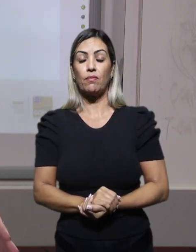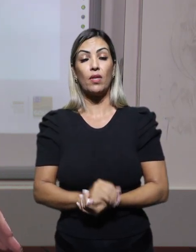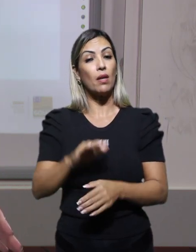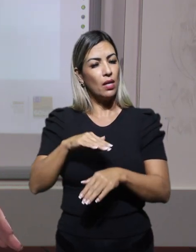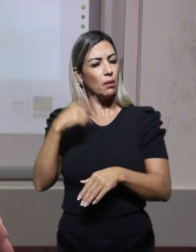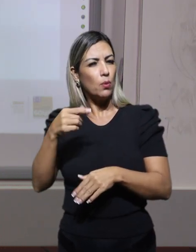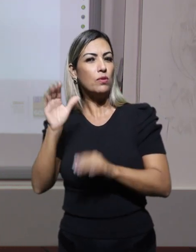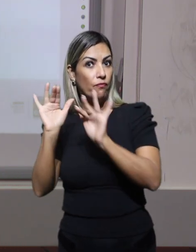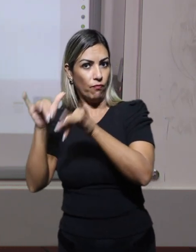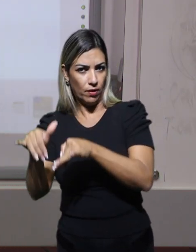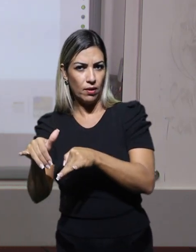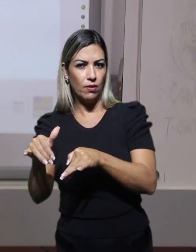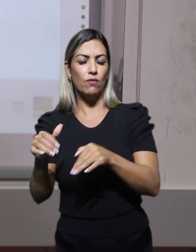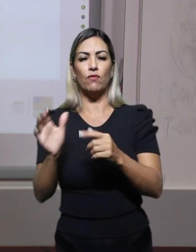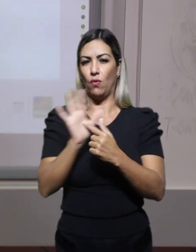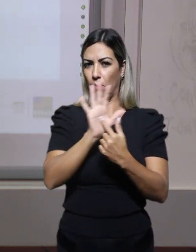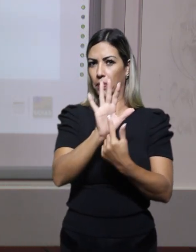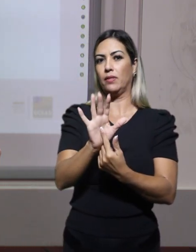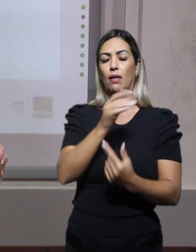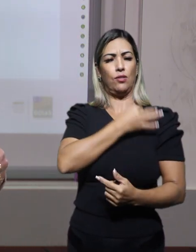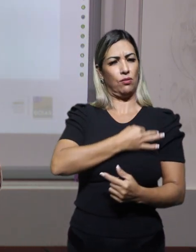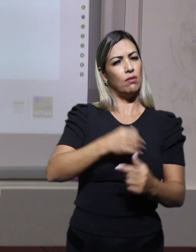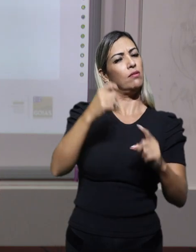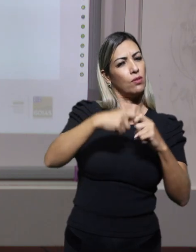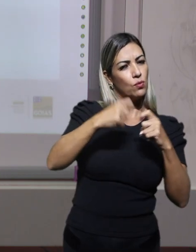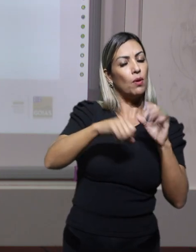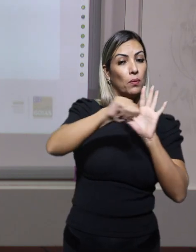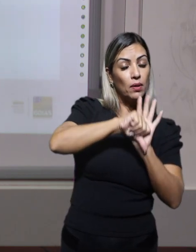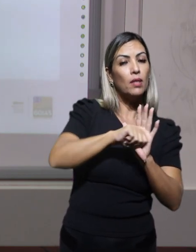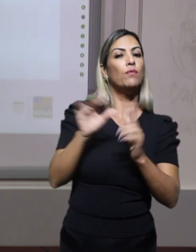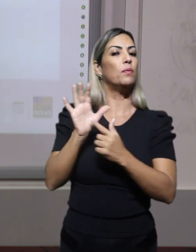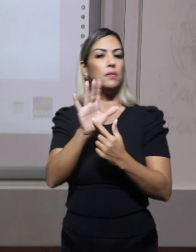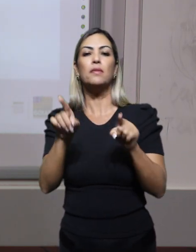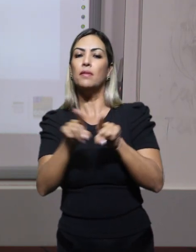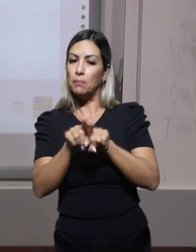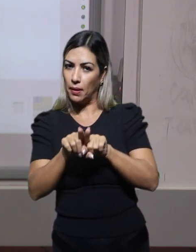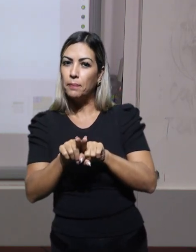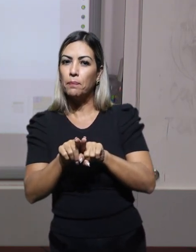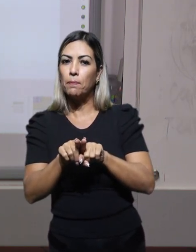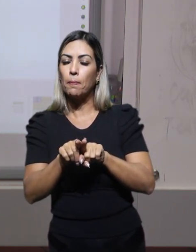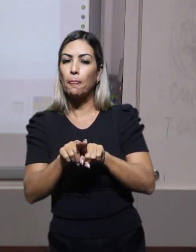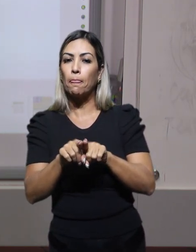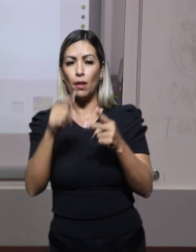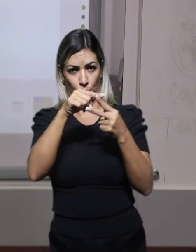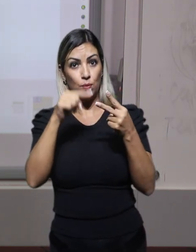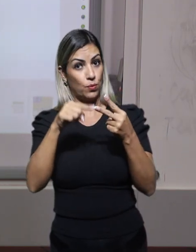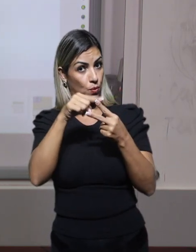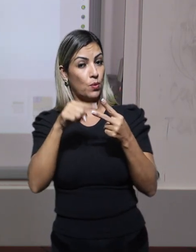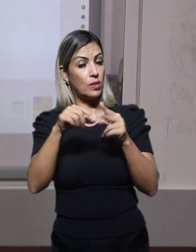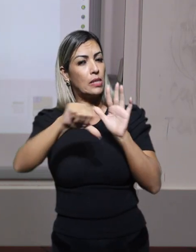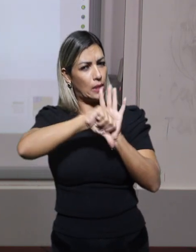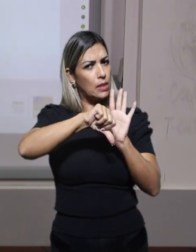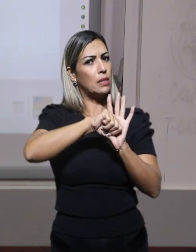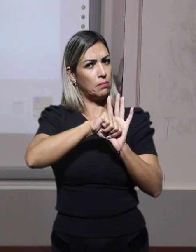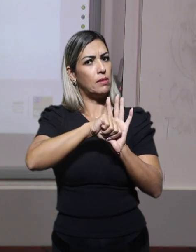final, além de tratar dos crimes contra a dignidade sexual, eu vou trazer aqui também para vocês 2 crimes que têm